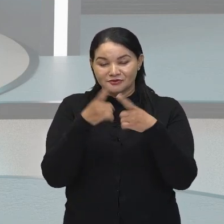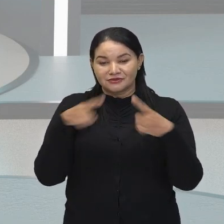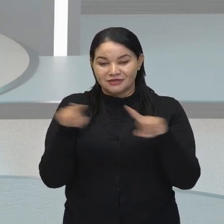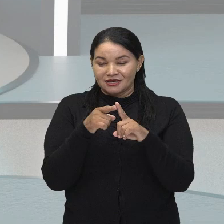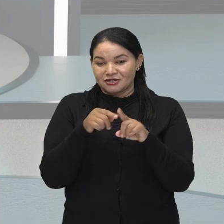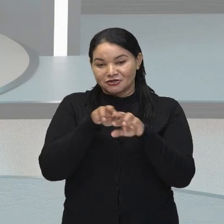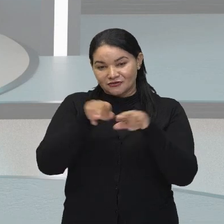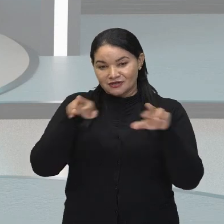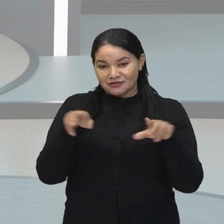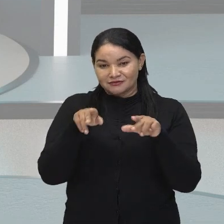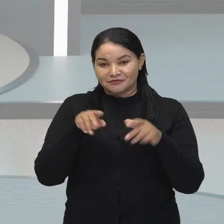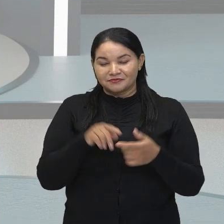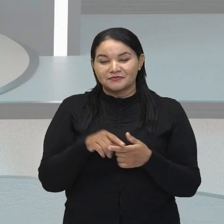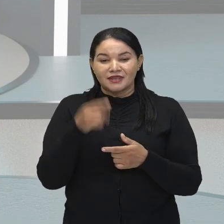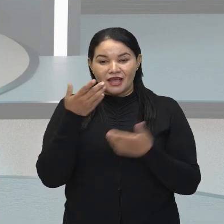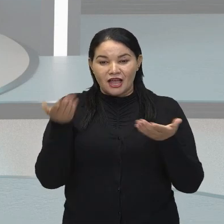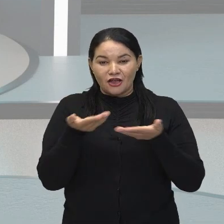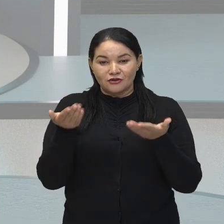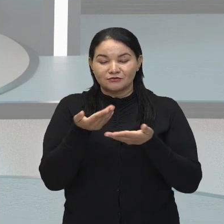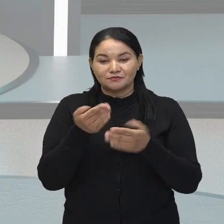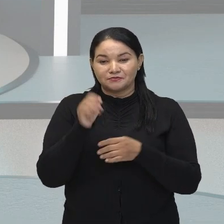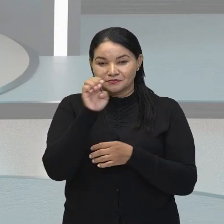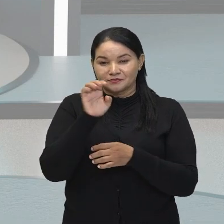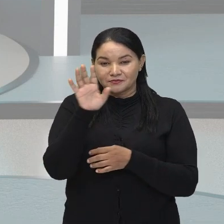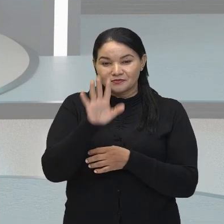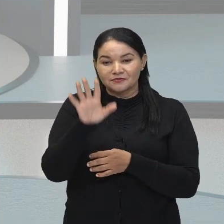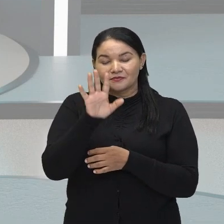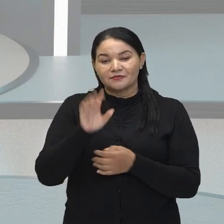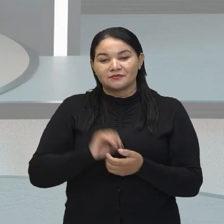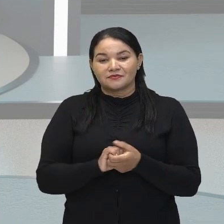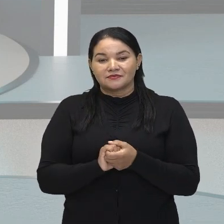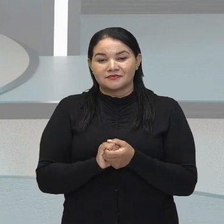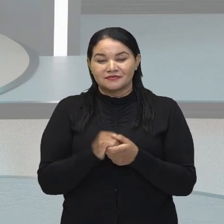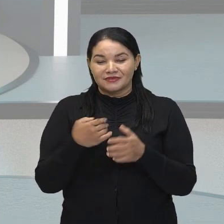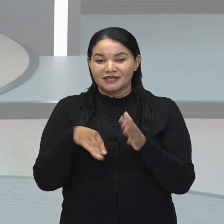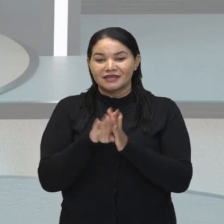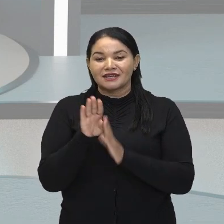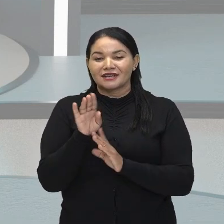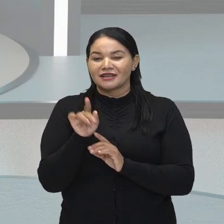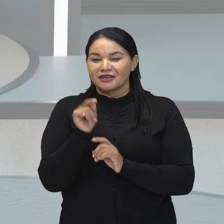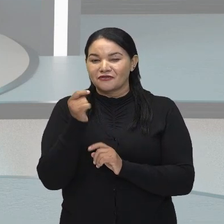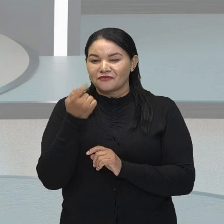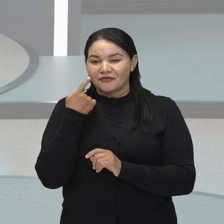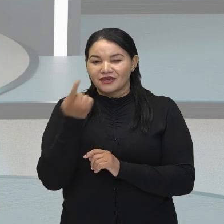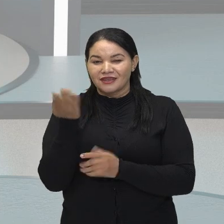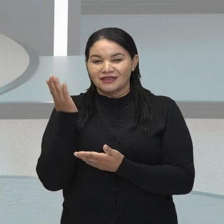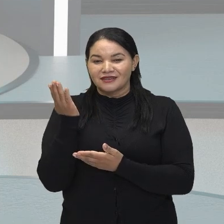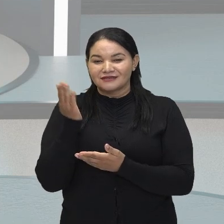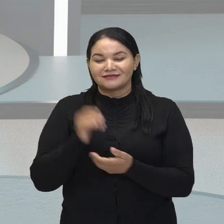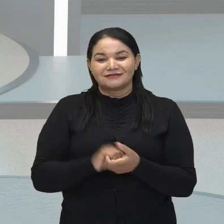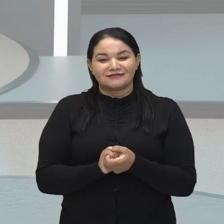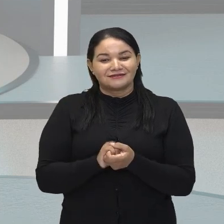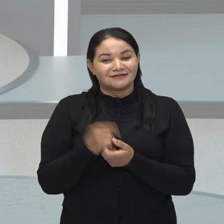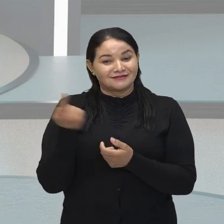vamos lá para a Europa? Olha onde chegamos. Aqui eu sou um pouco